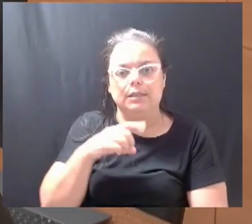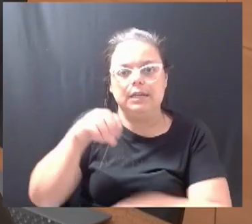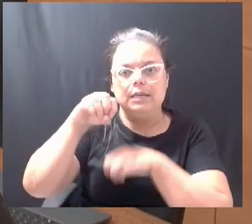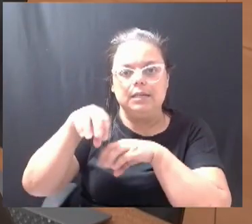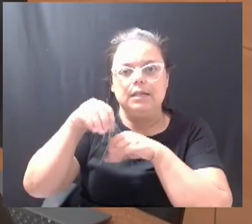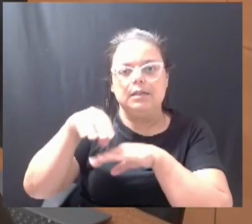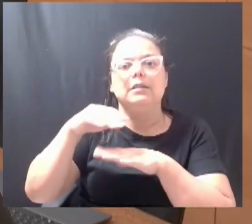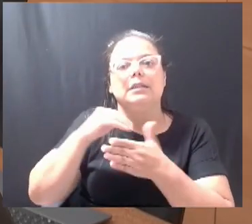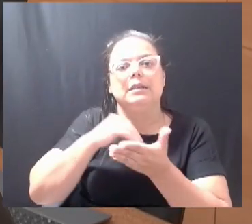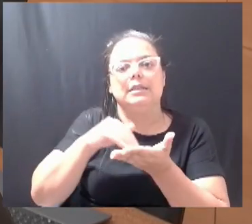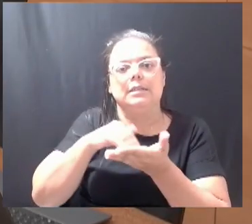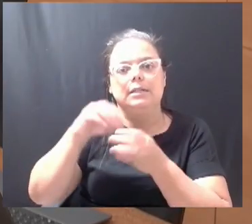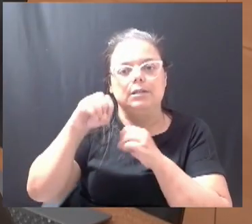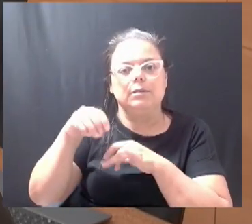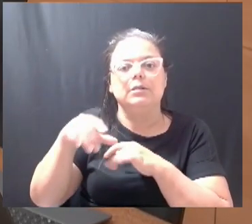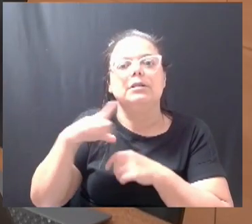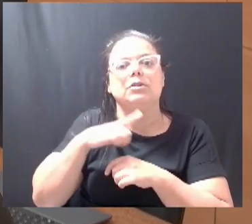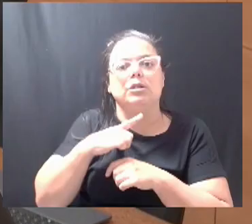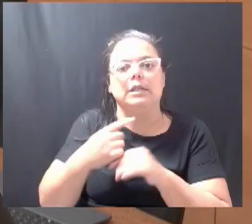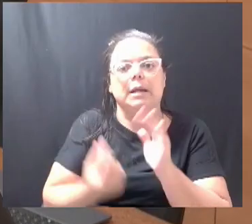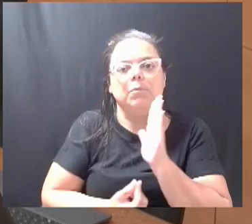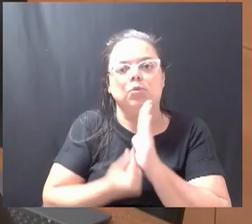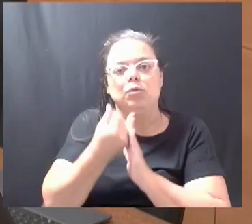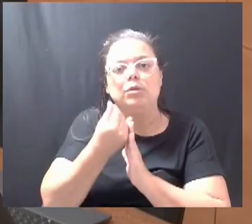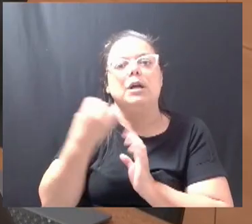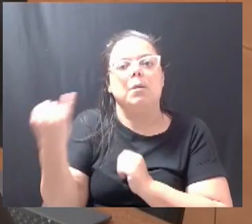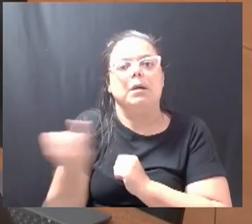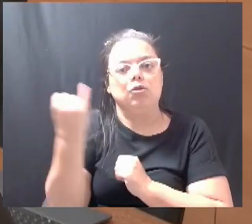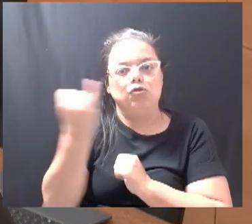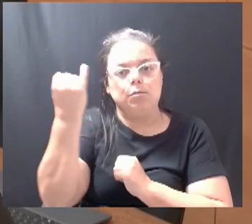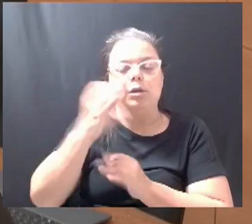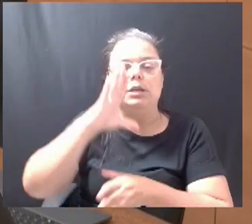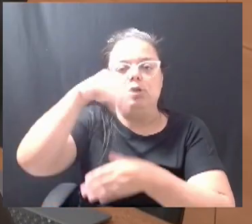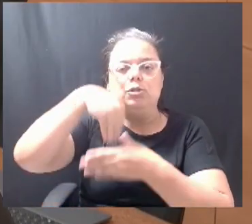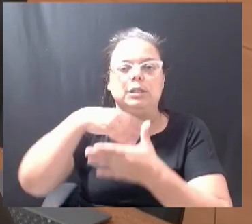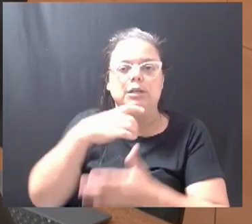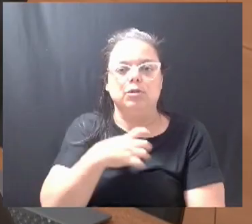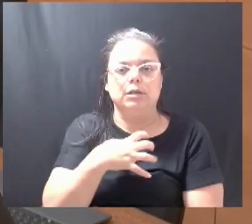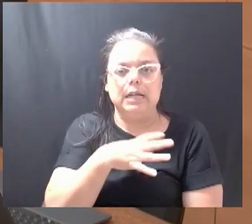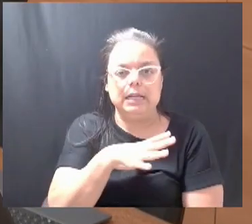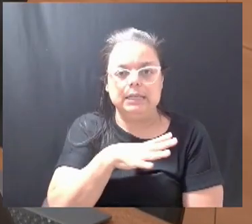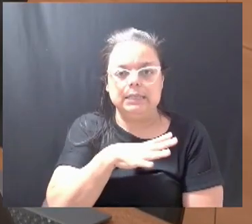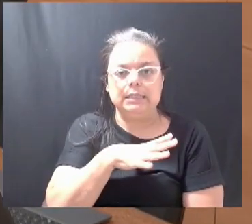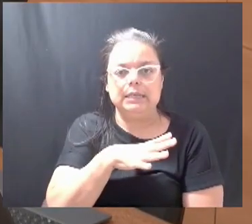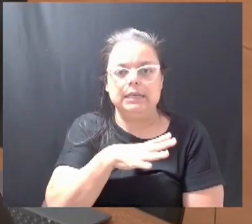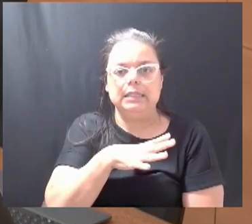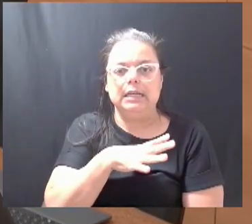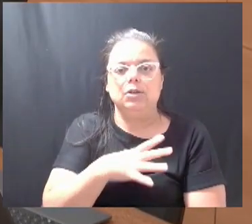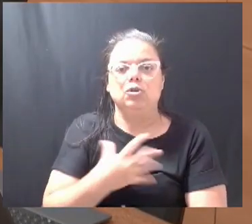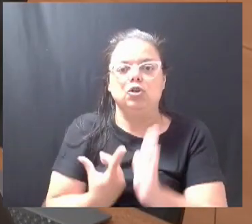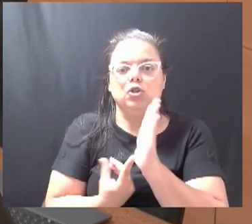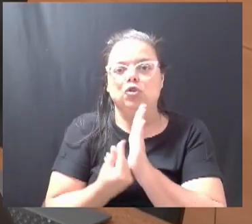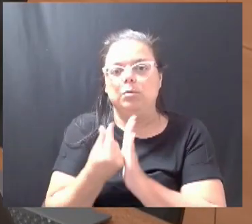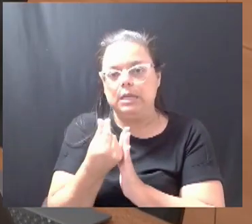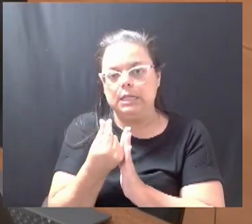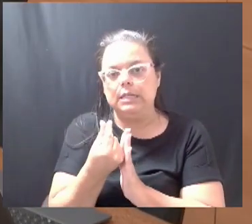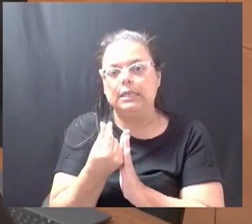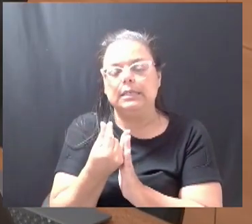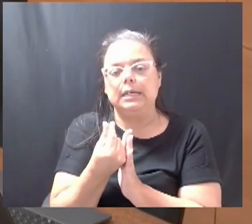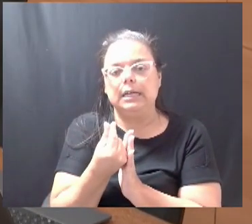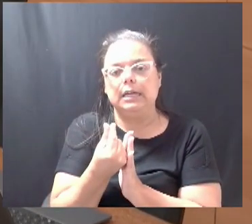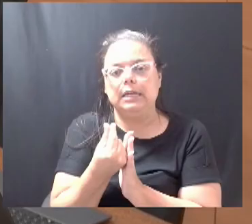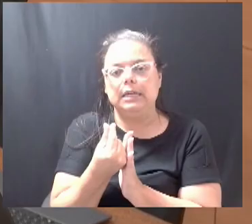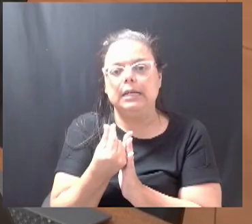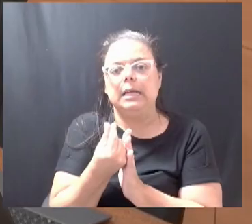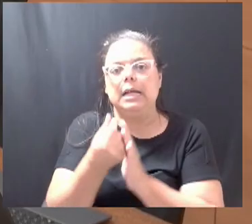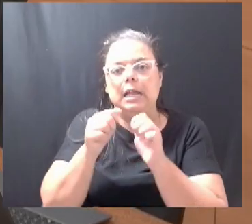está com um orçamento importante, uma cidade que tem um orçamento aí que, ano a ano, ela amplia, né? Ela